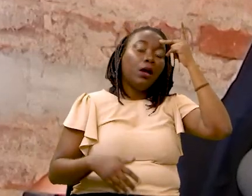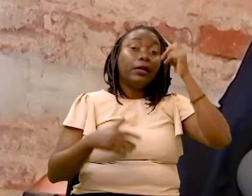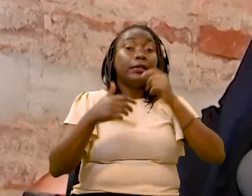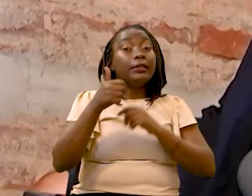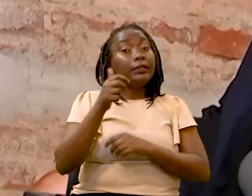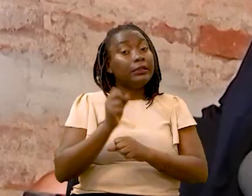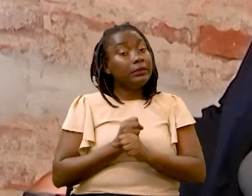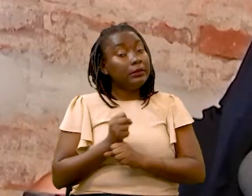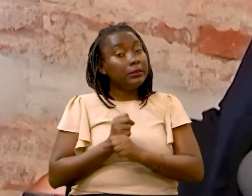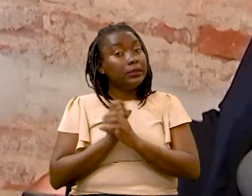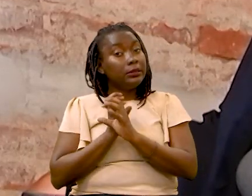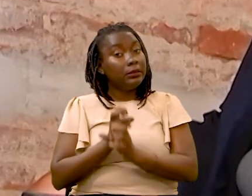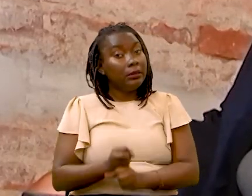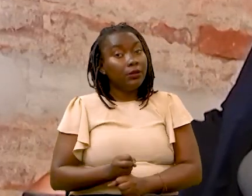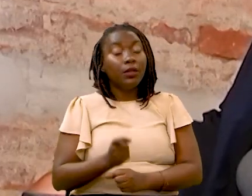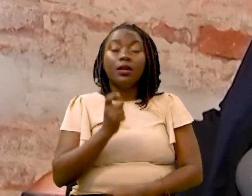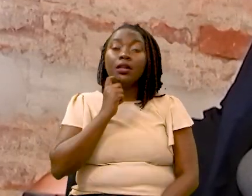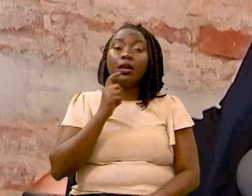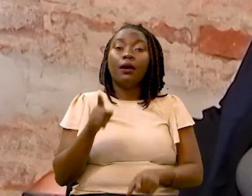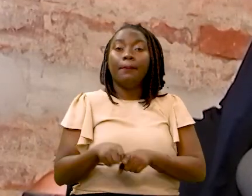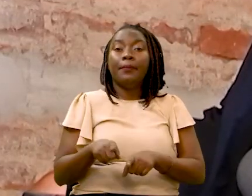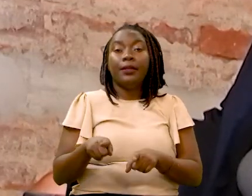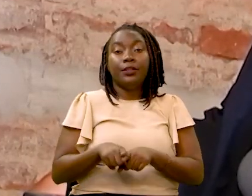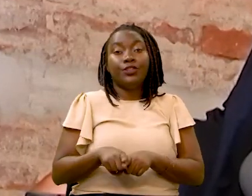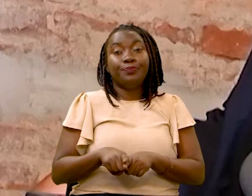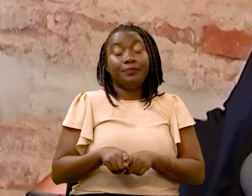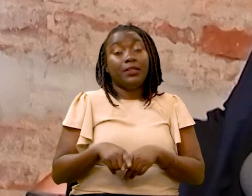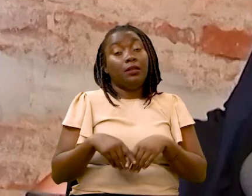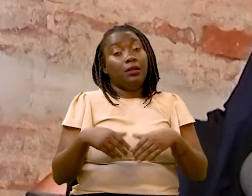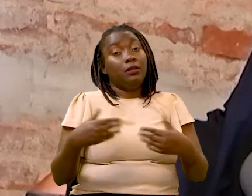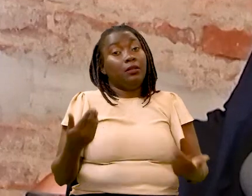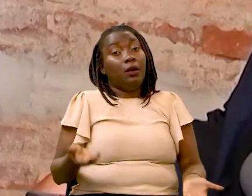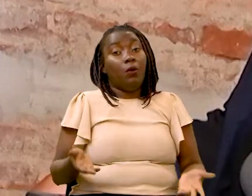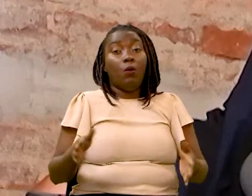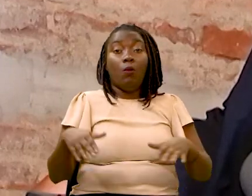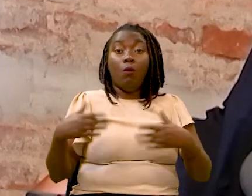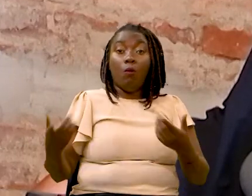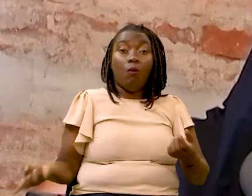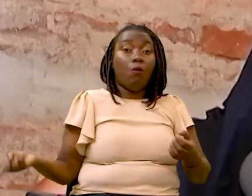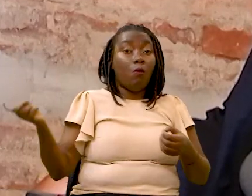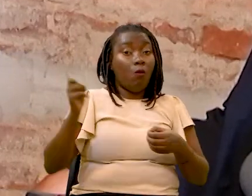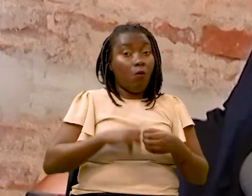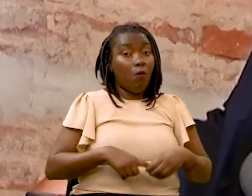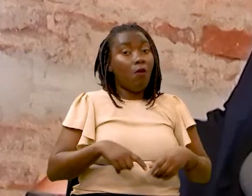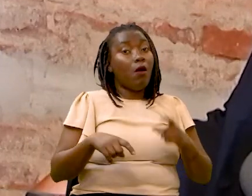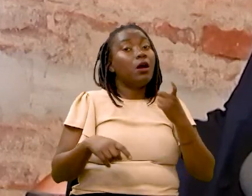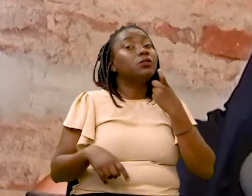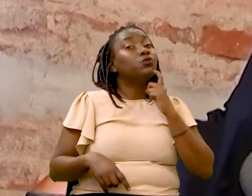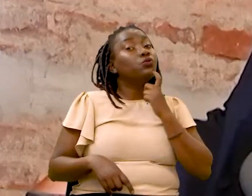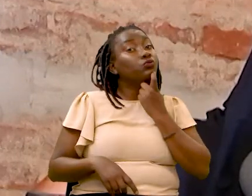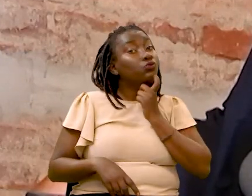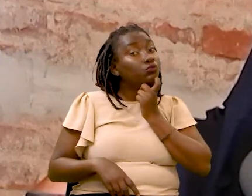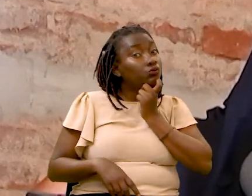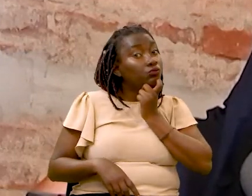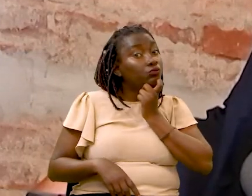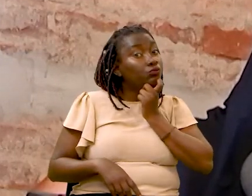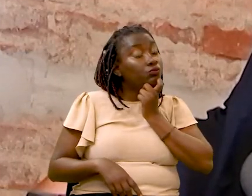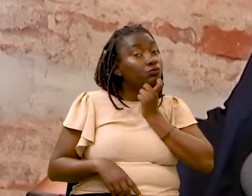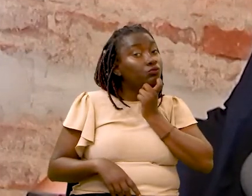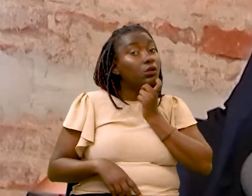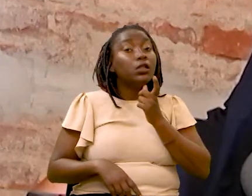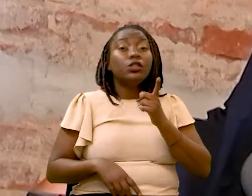São Paulo, nesses 15 anos, e em Campinas também. Então, quando eu voltei para